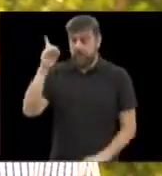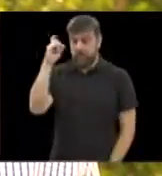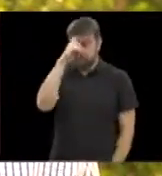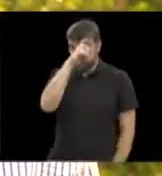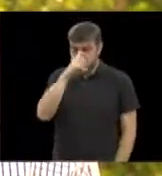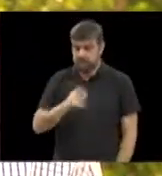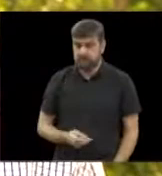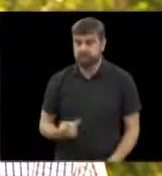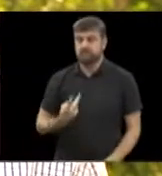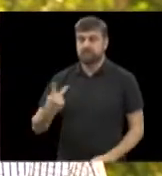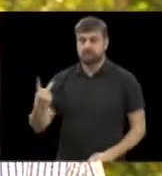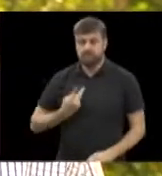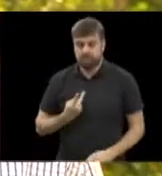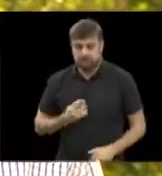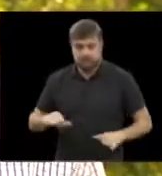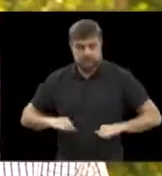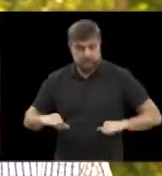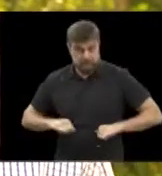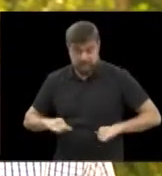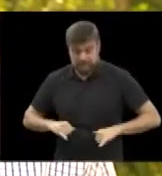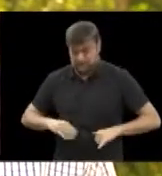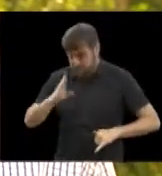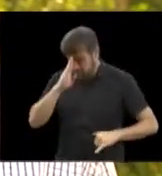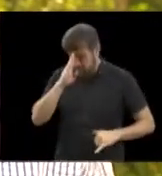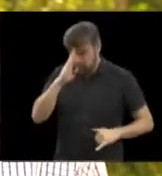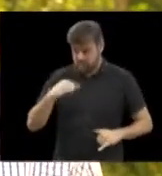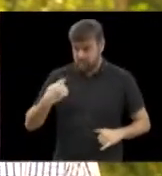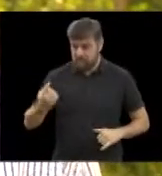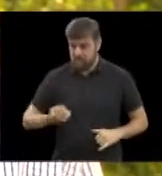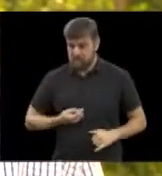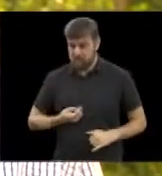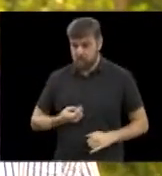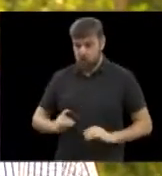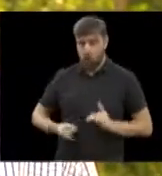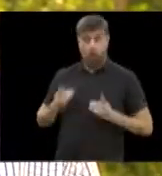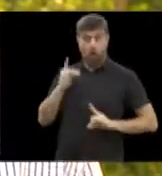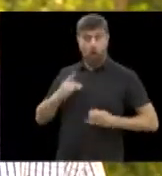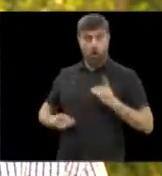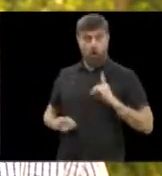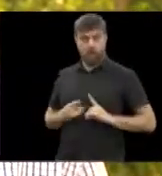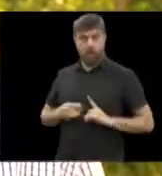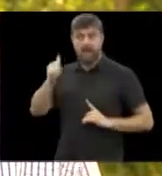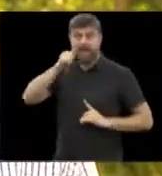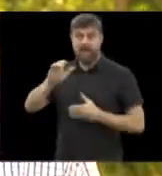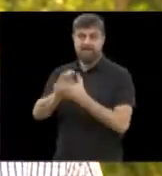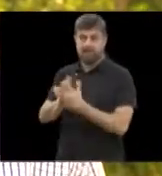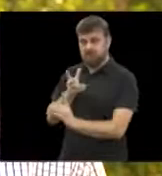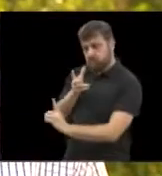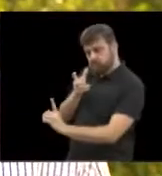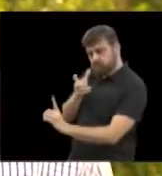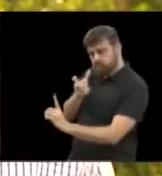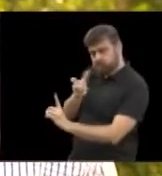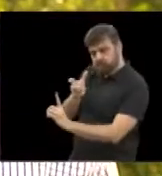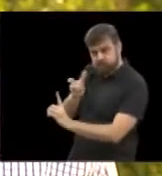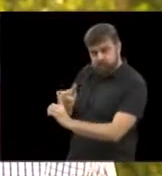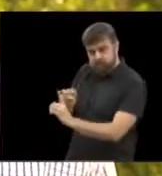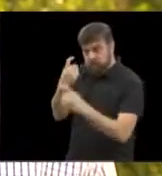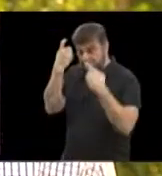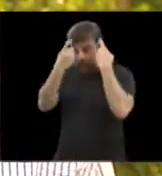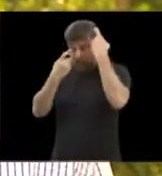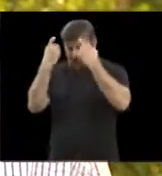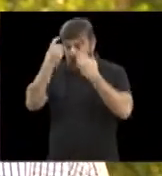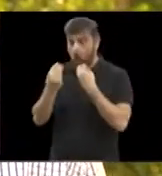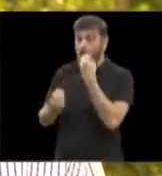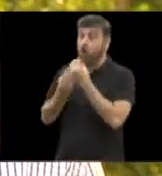ela é bem complexa, principalmente quando você está injetando hormônio na sua própria mulher, então a gente também fica preocupado com